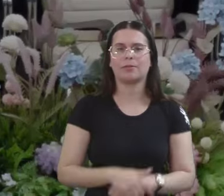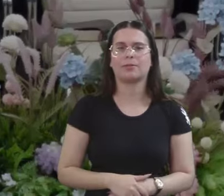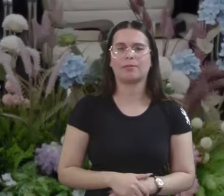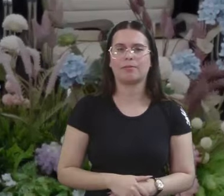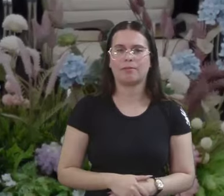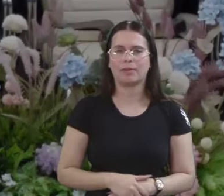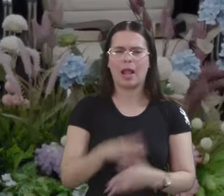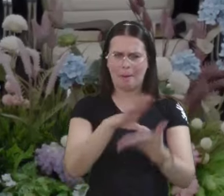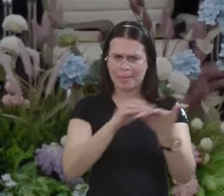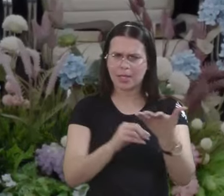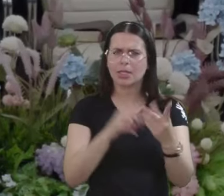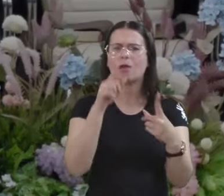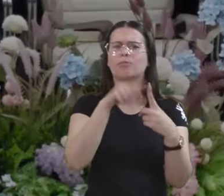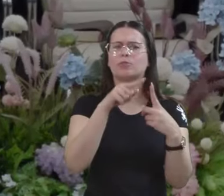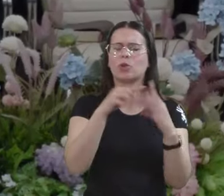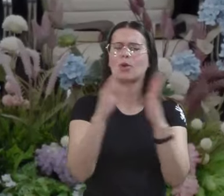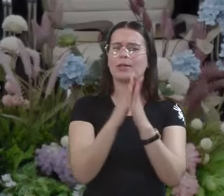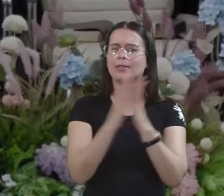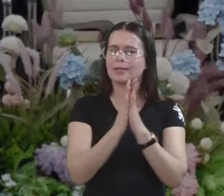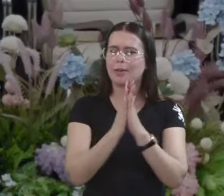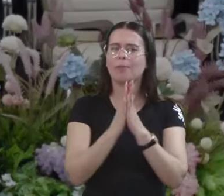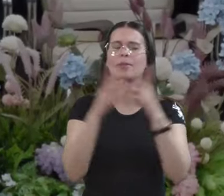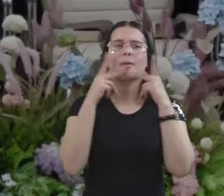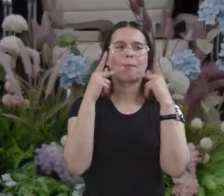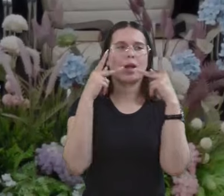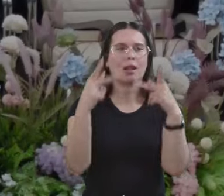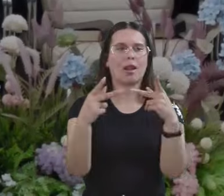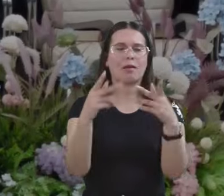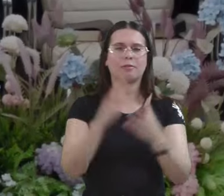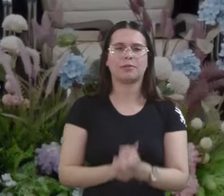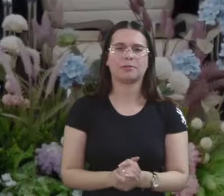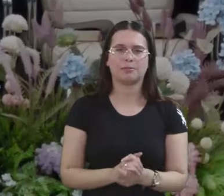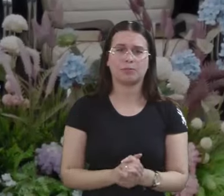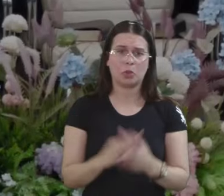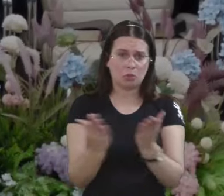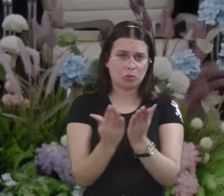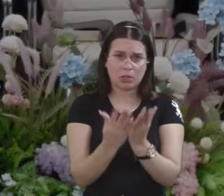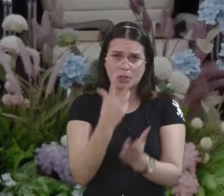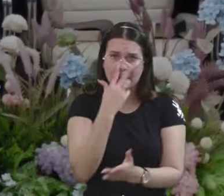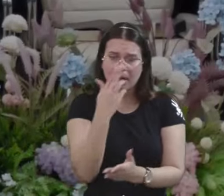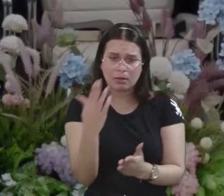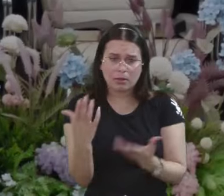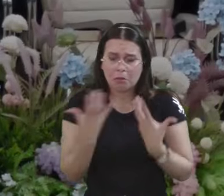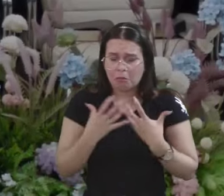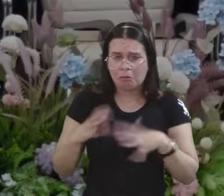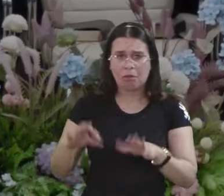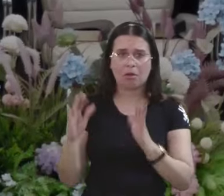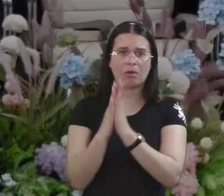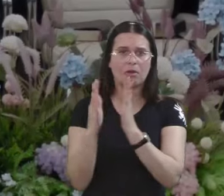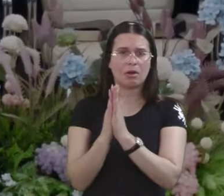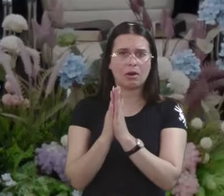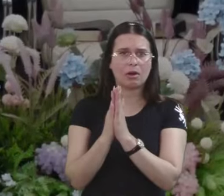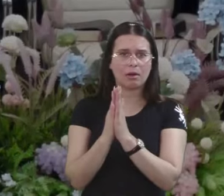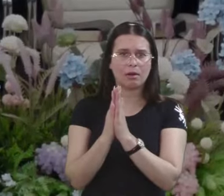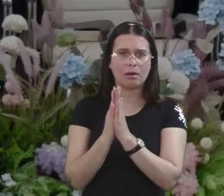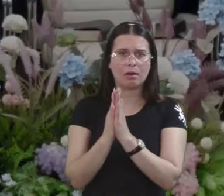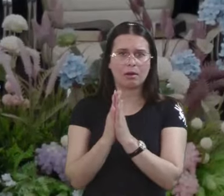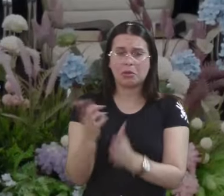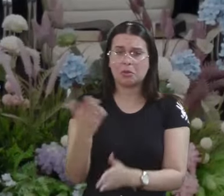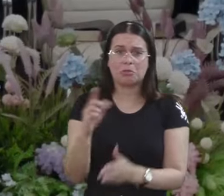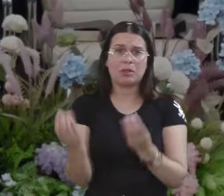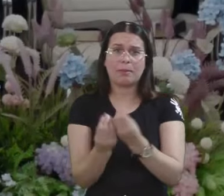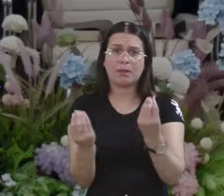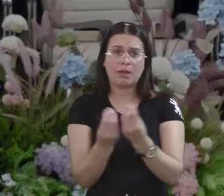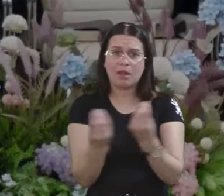oração e palavra. Os crentes não querem orar, não quer orar, não tem milagre, não tem bênção, não